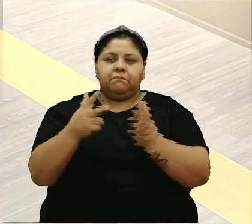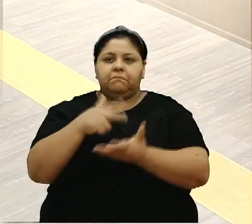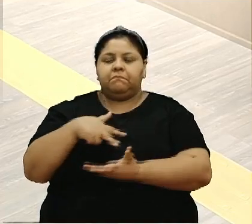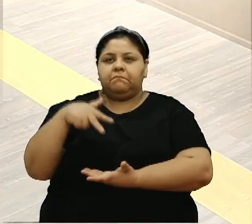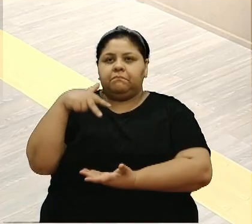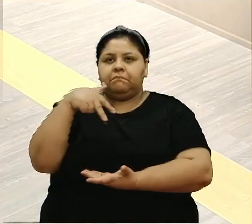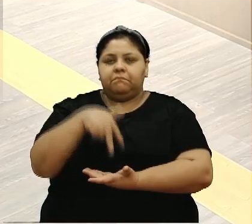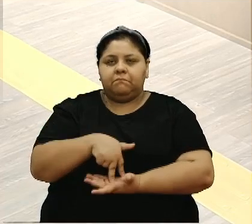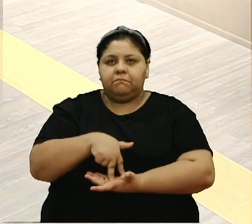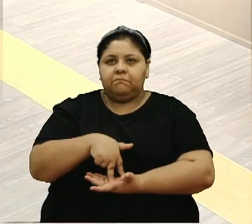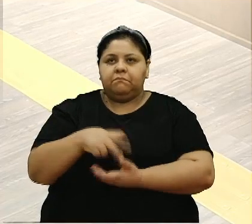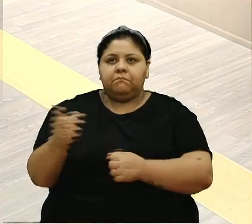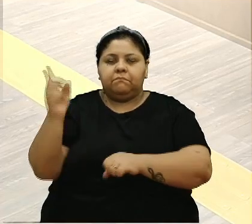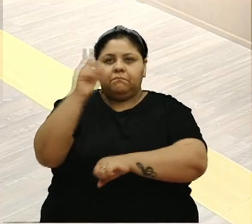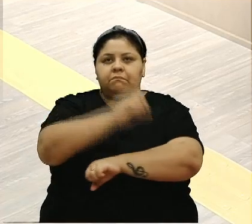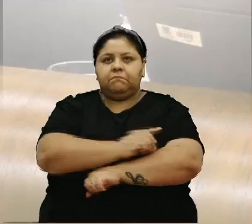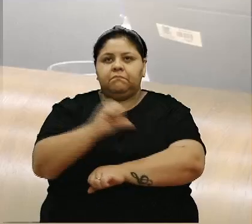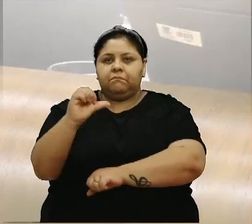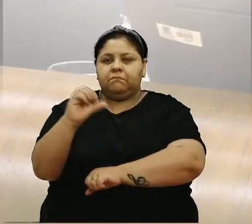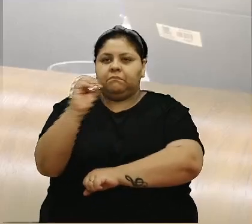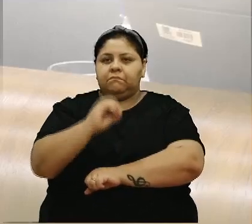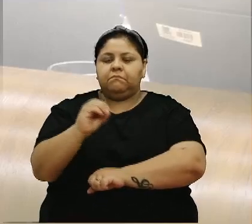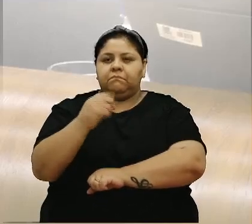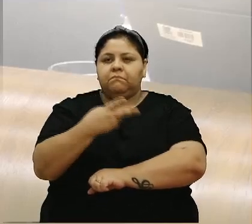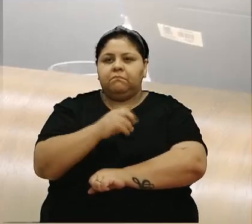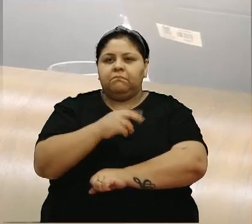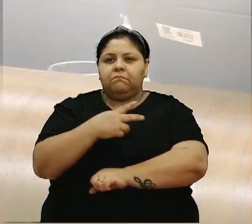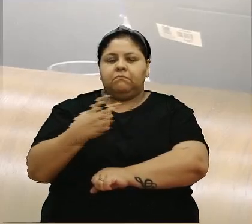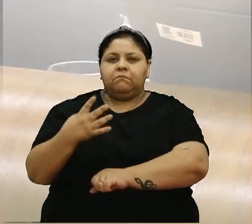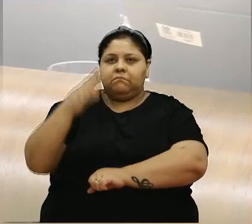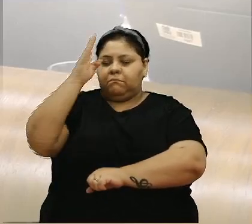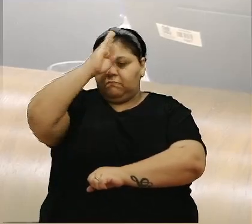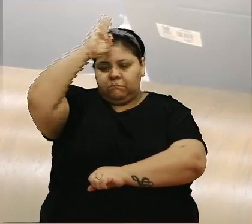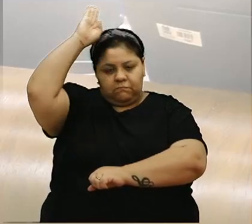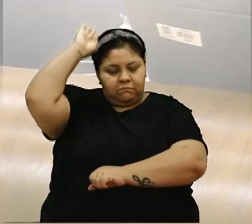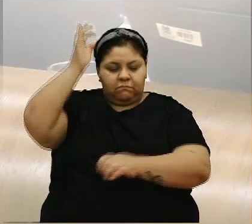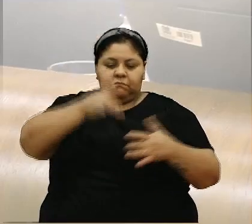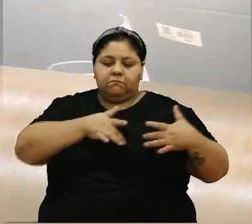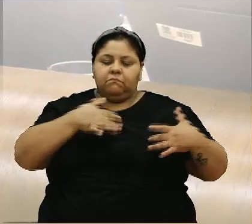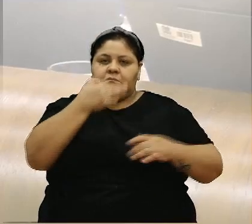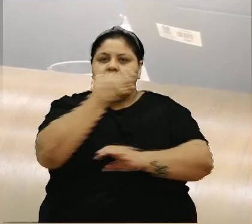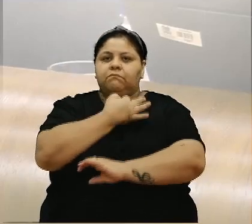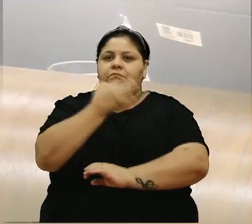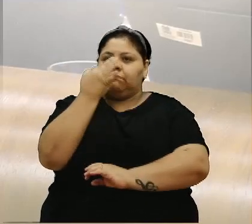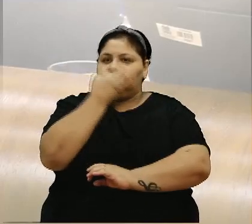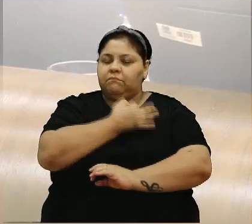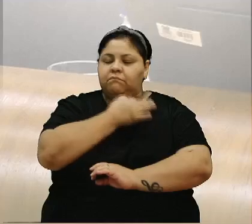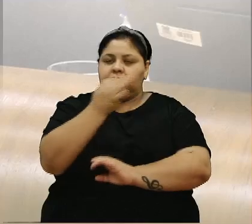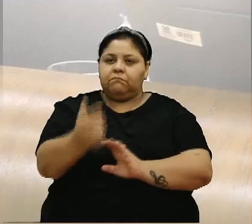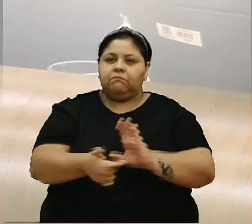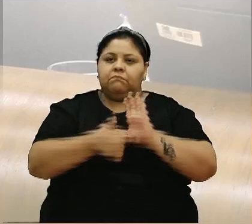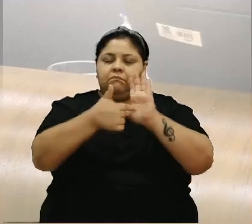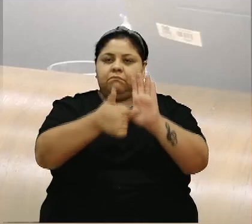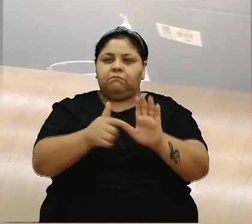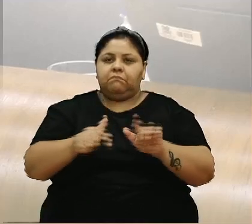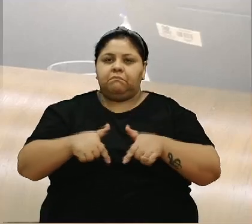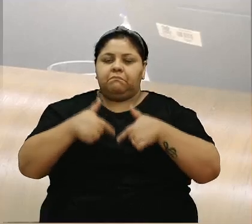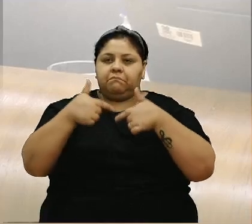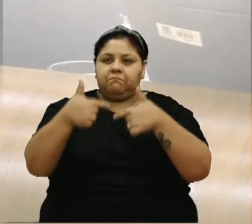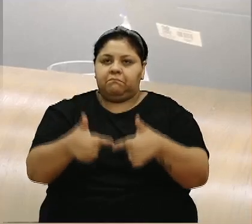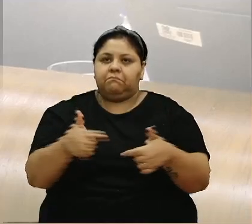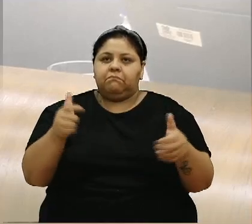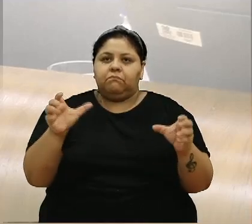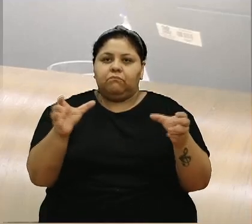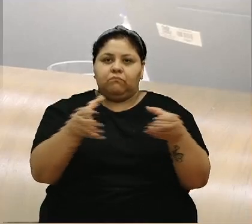livre no dia 9 de outubro de 2024 para o Corpo de Bombeiros Voluntários de Caxias do Sul, que irão apresentar as atividades desenvolvidas através do